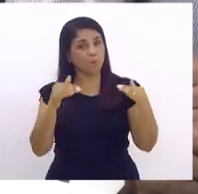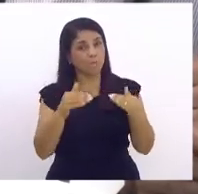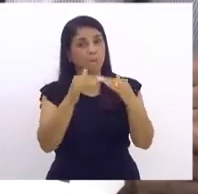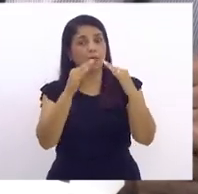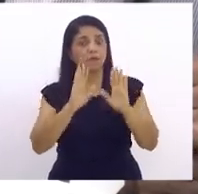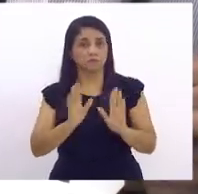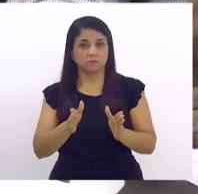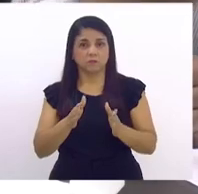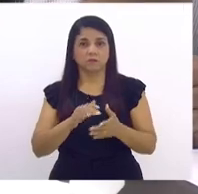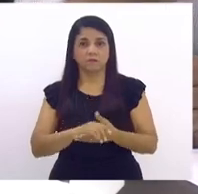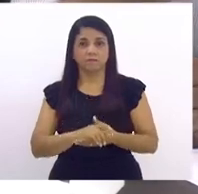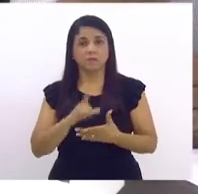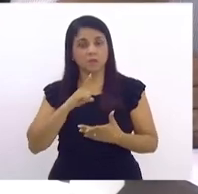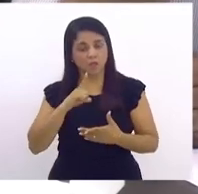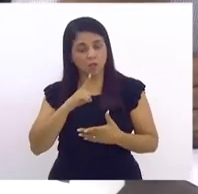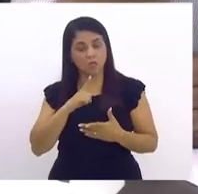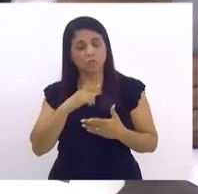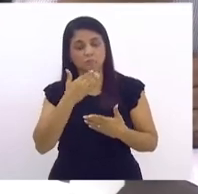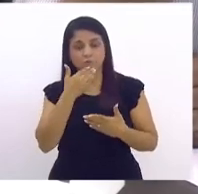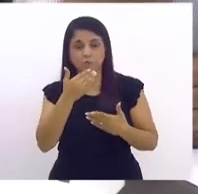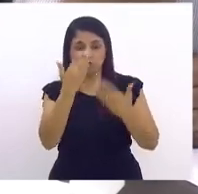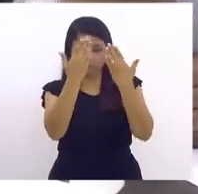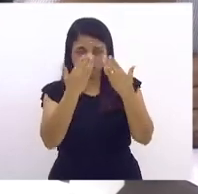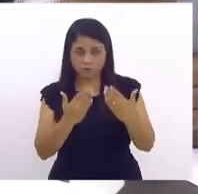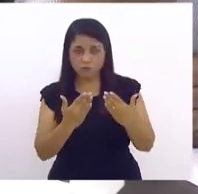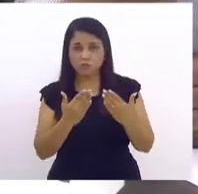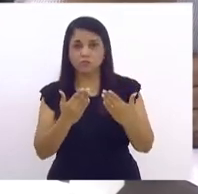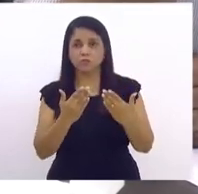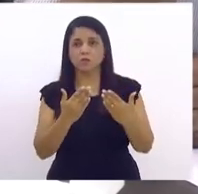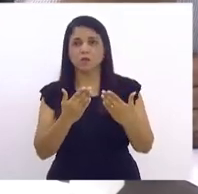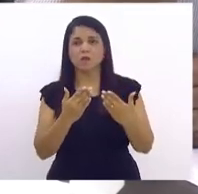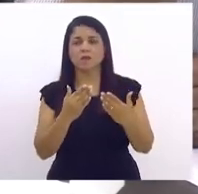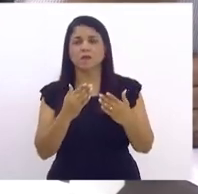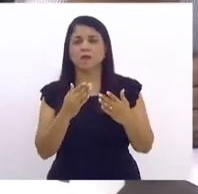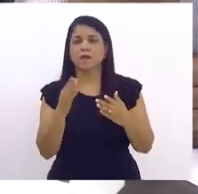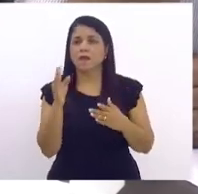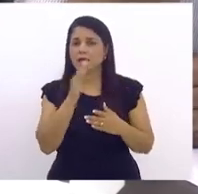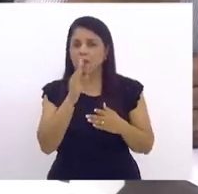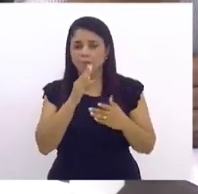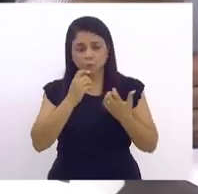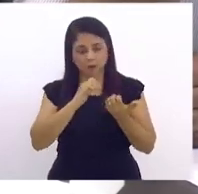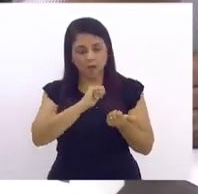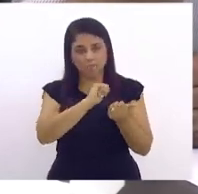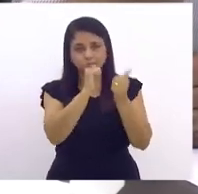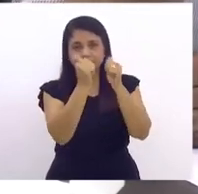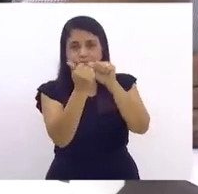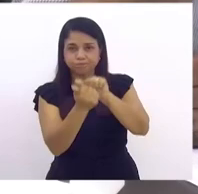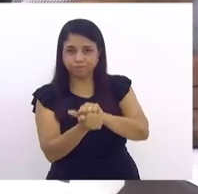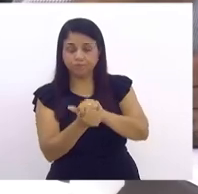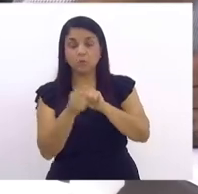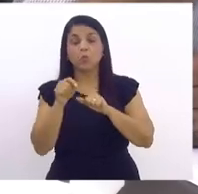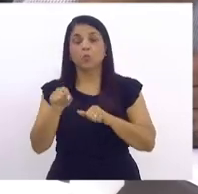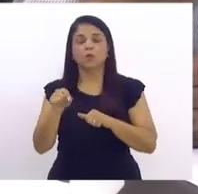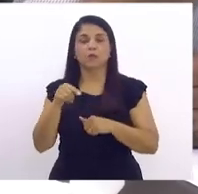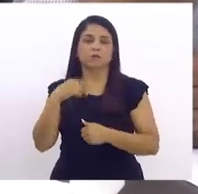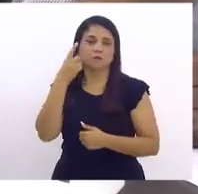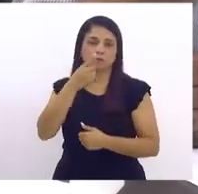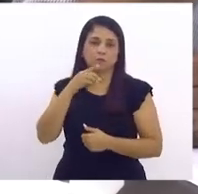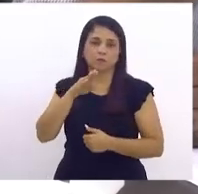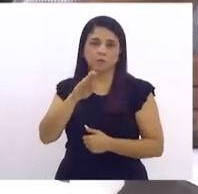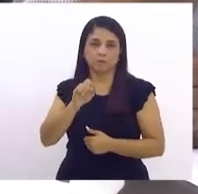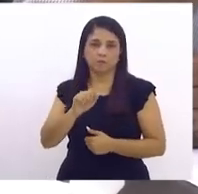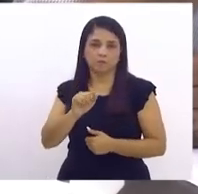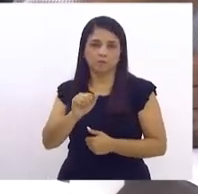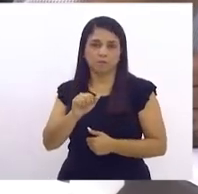Vossa Excelência me conceder, seria uma vista curta apenas para adequar o que pretende o autor ao que